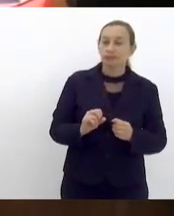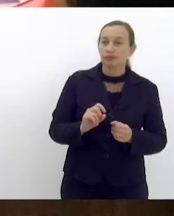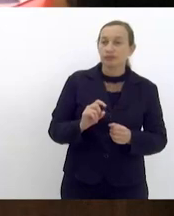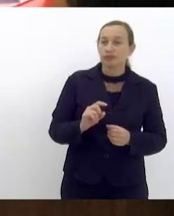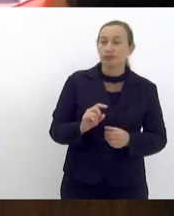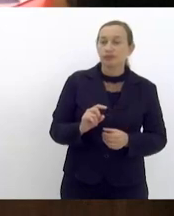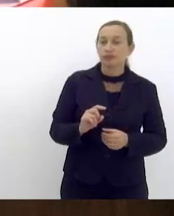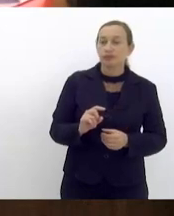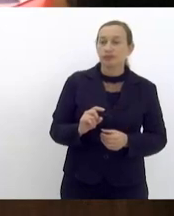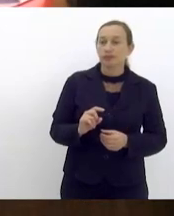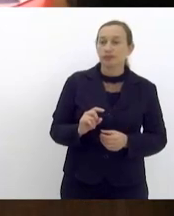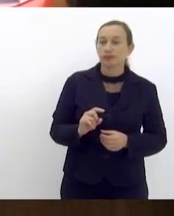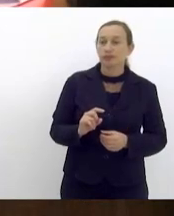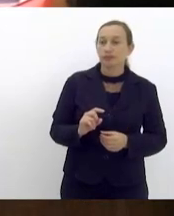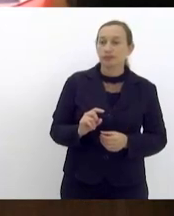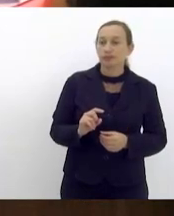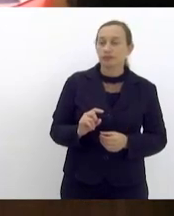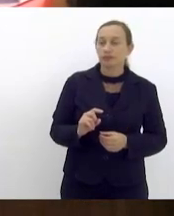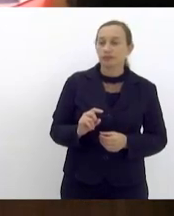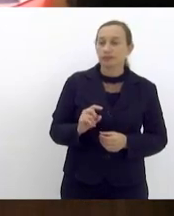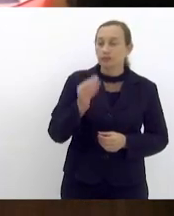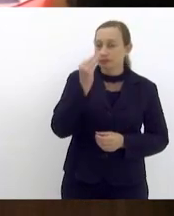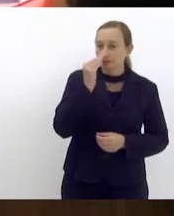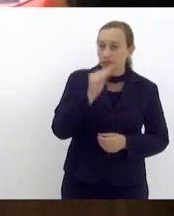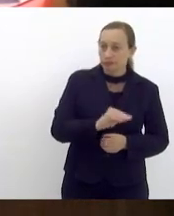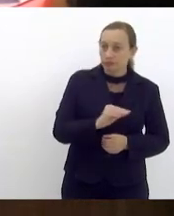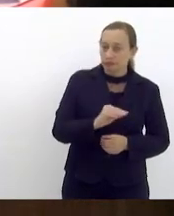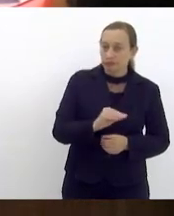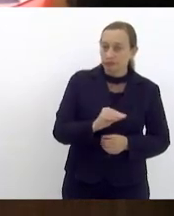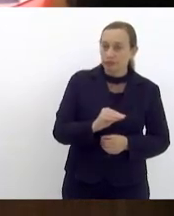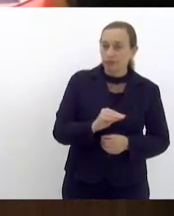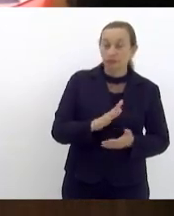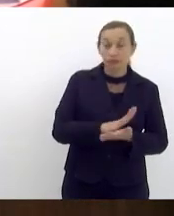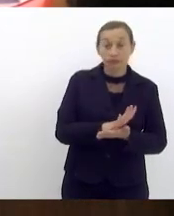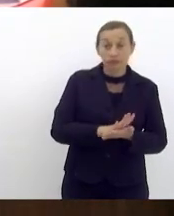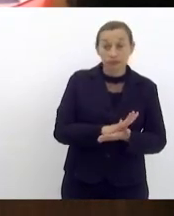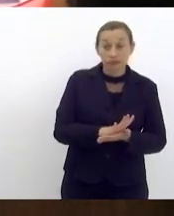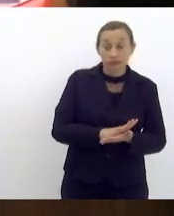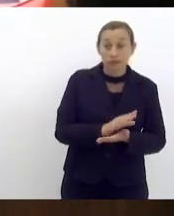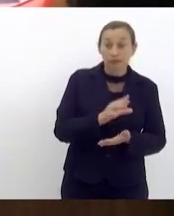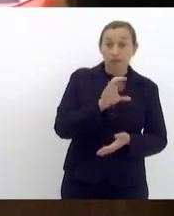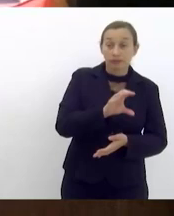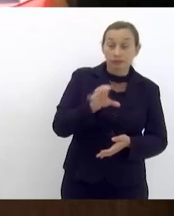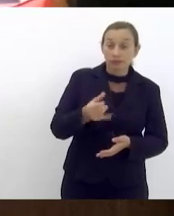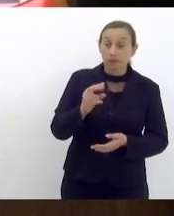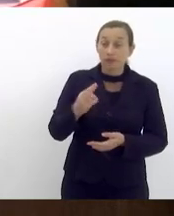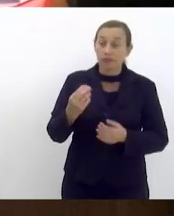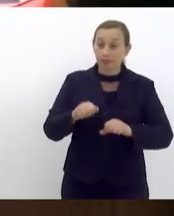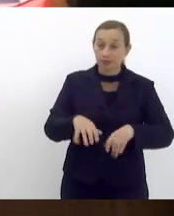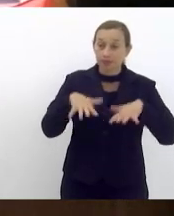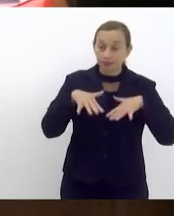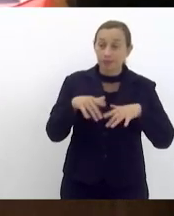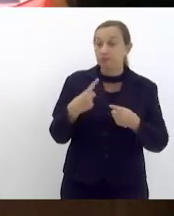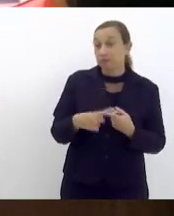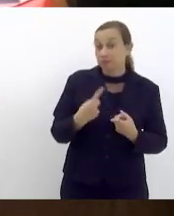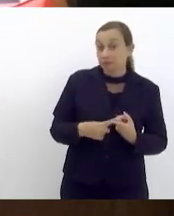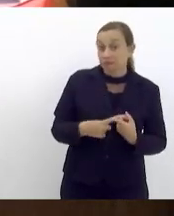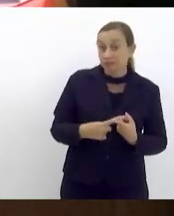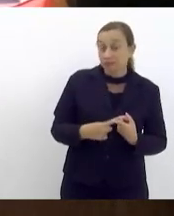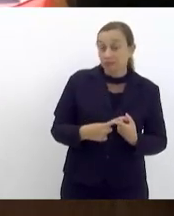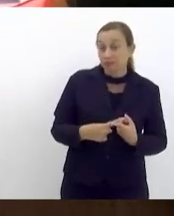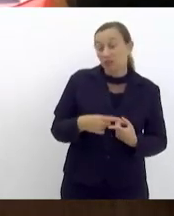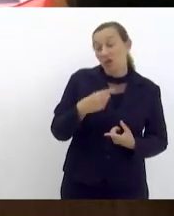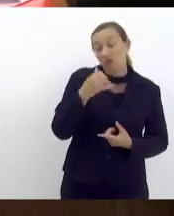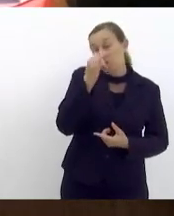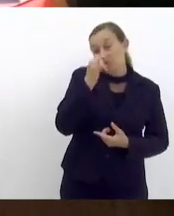juízo de valor não só para pausar na ccj tão pouco para pausar no plenário até porque é uma